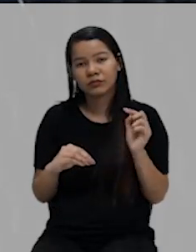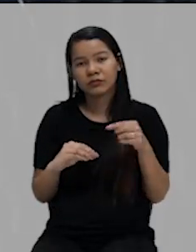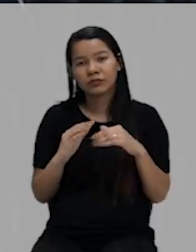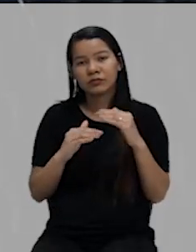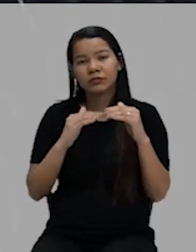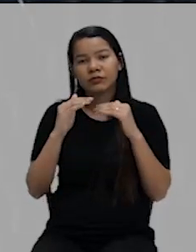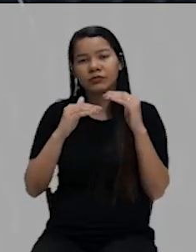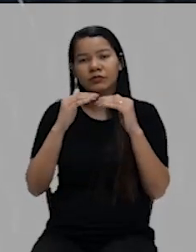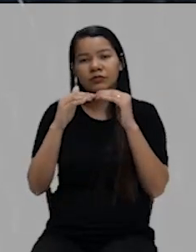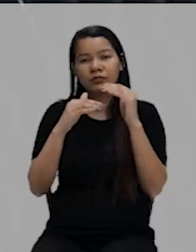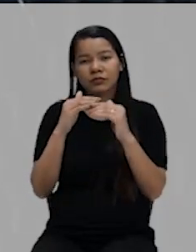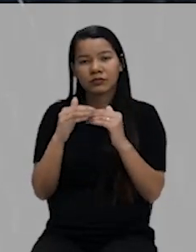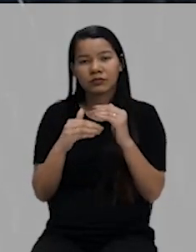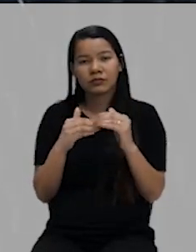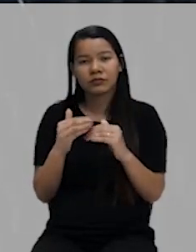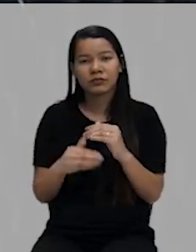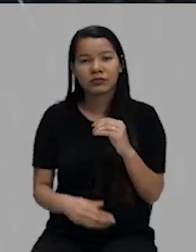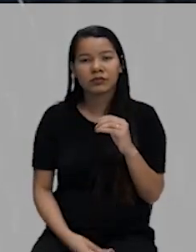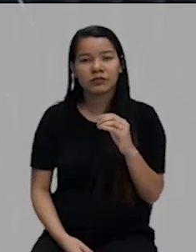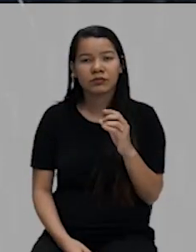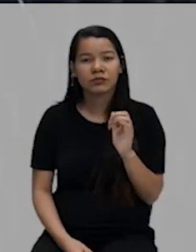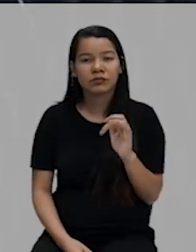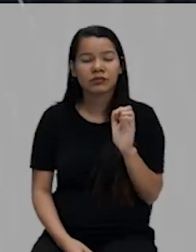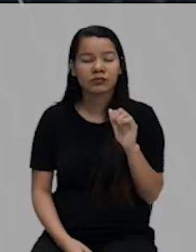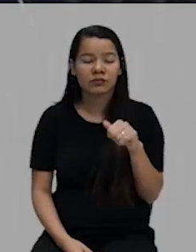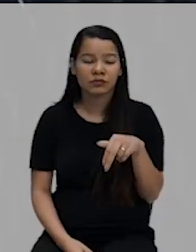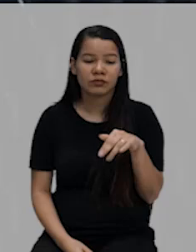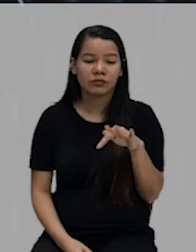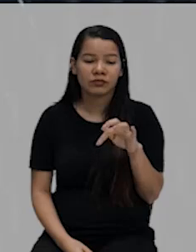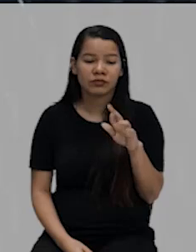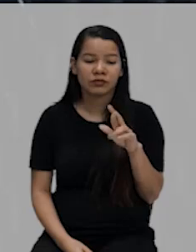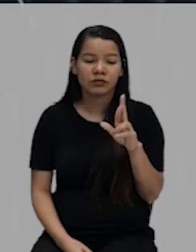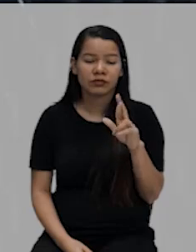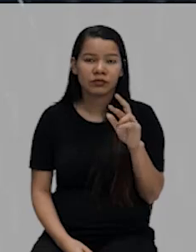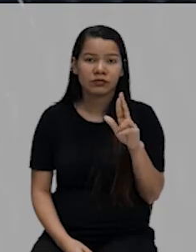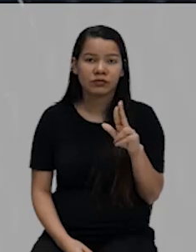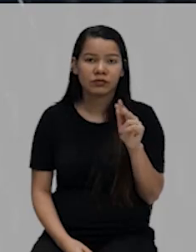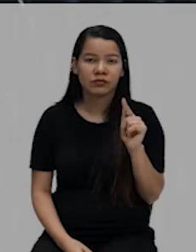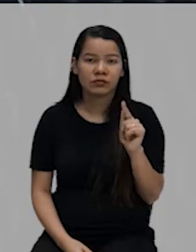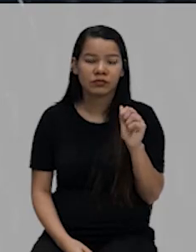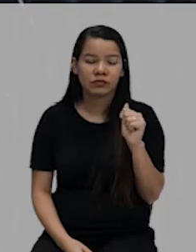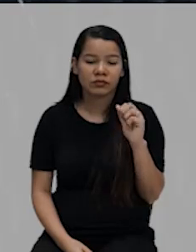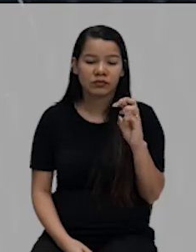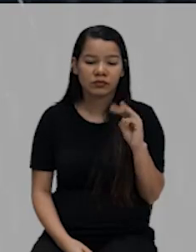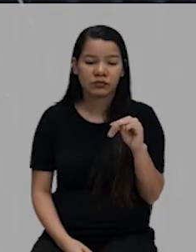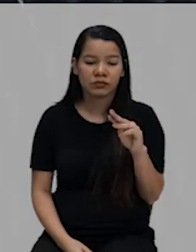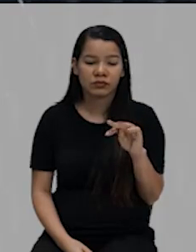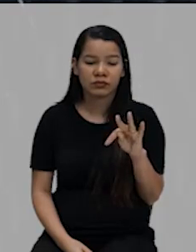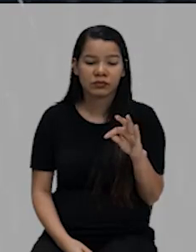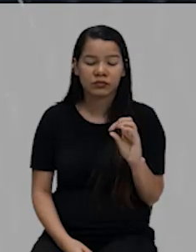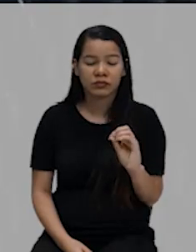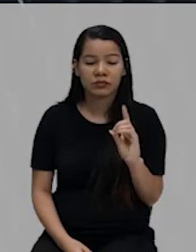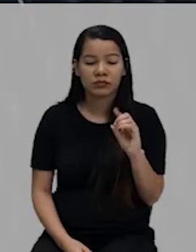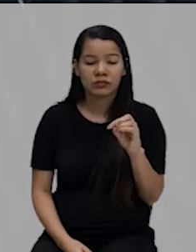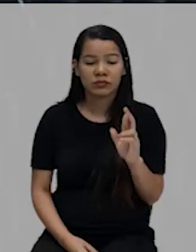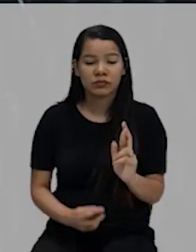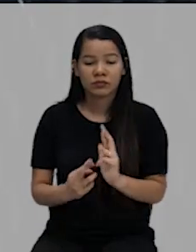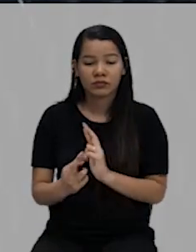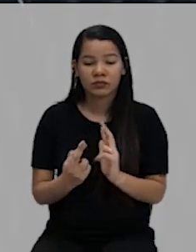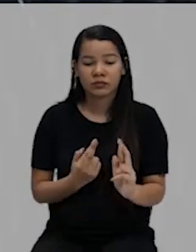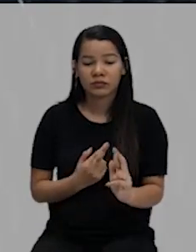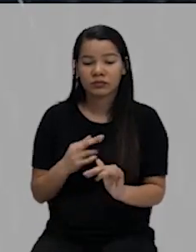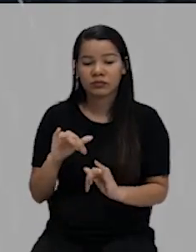processo é o processo do enferrujamento, e a formação da ferrugem é uma reação